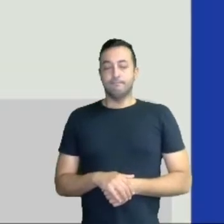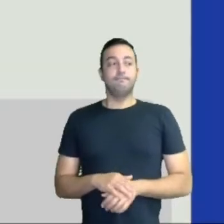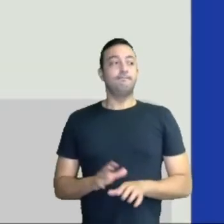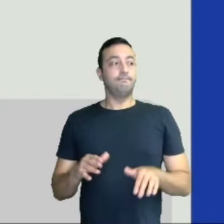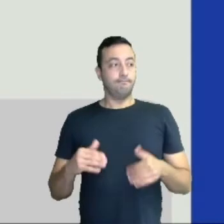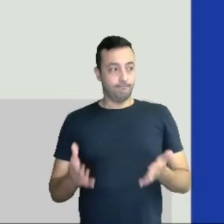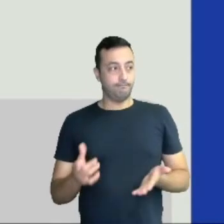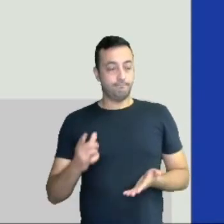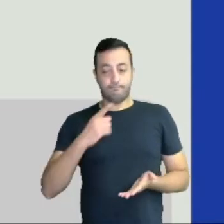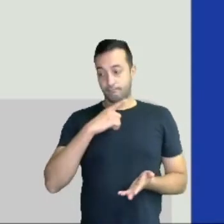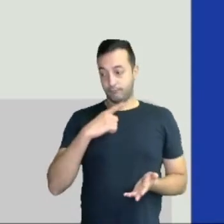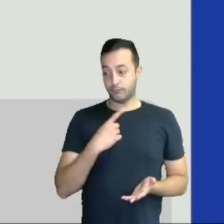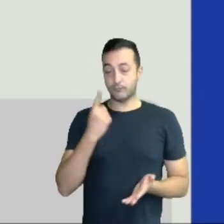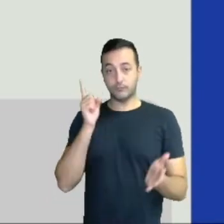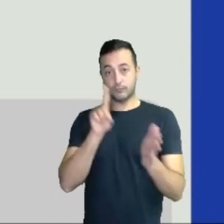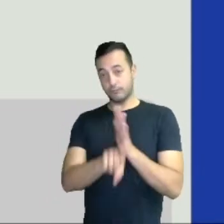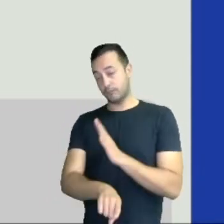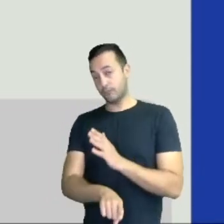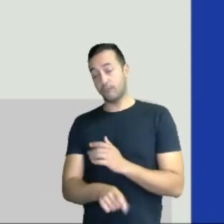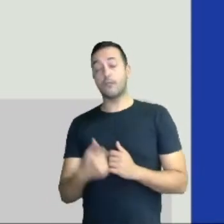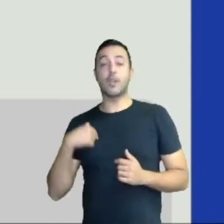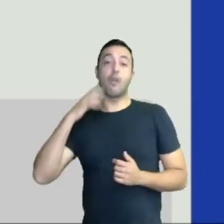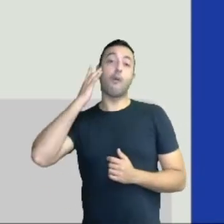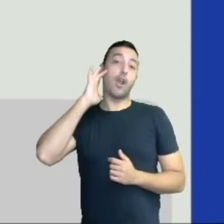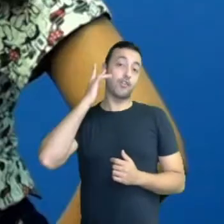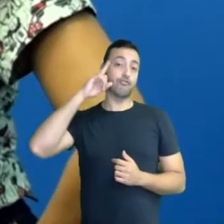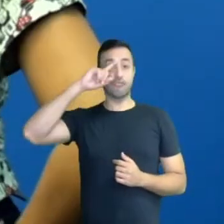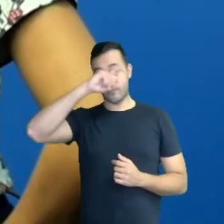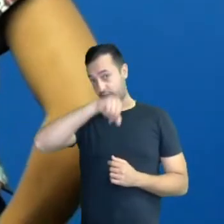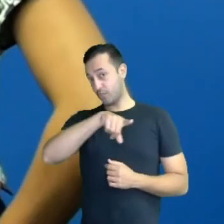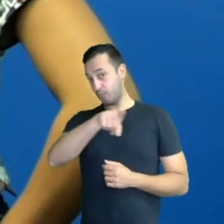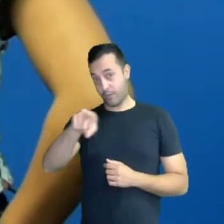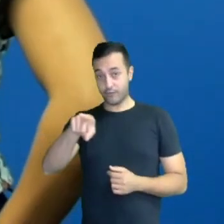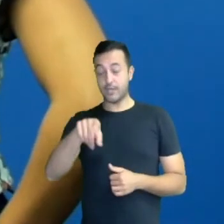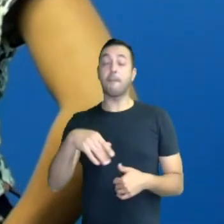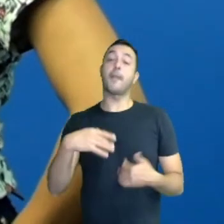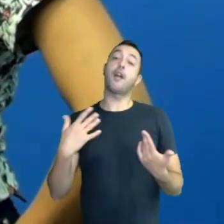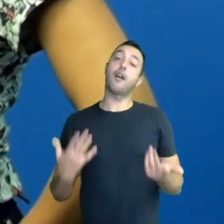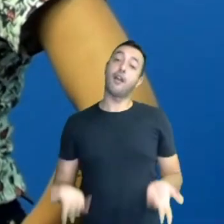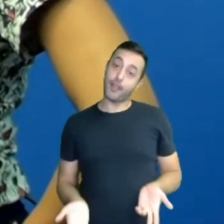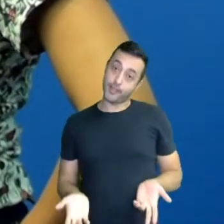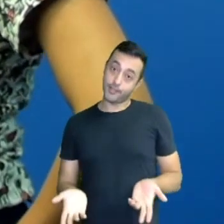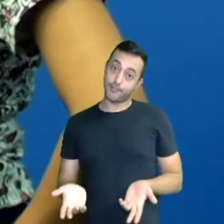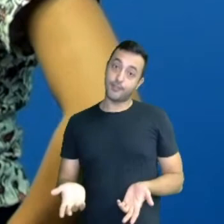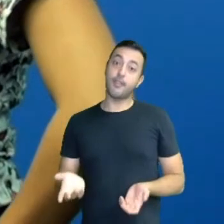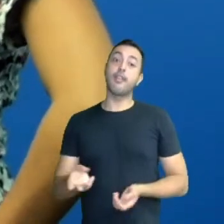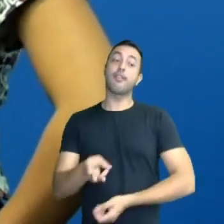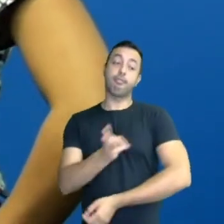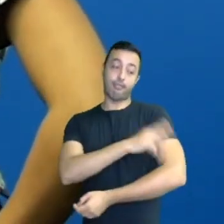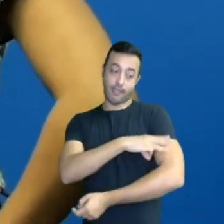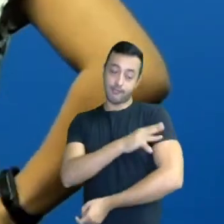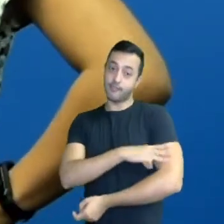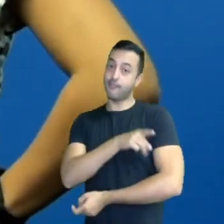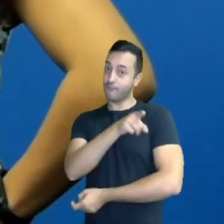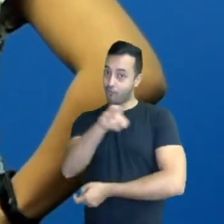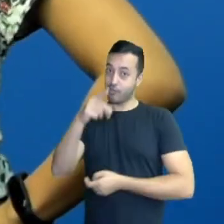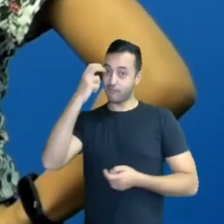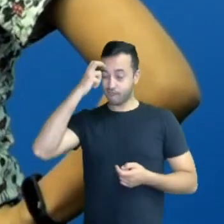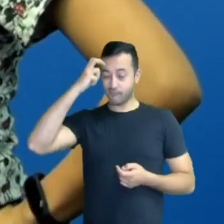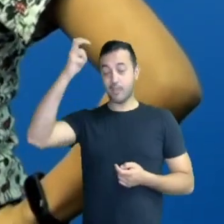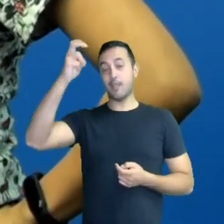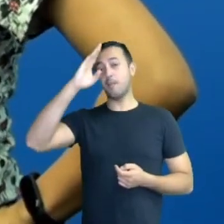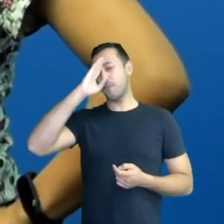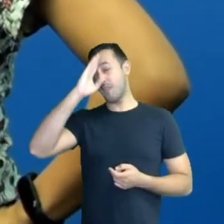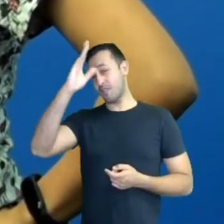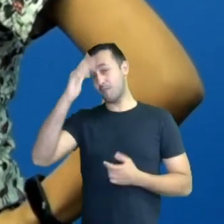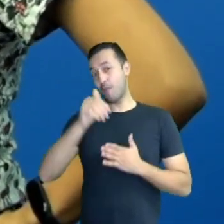Daí eu trouxe uma questão que eu acho que vai ser um pouco difícil para vocês, mas meu terceiro ano é muito inteligente, principalmente